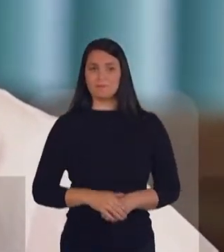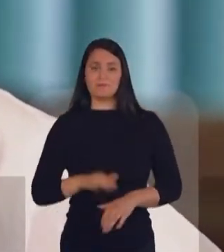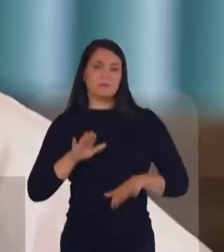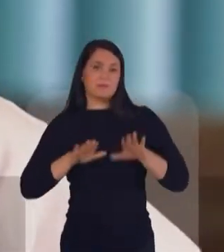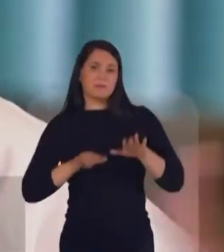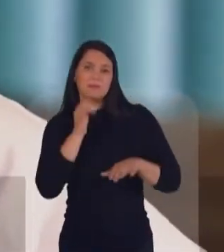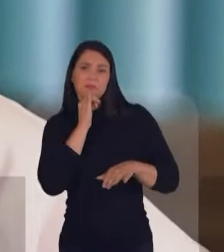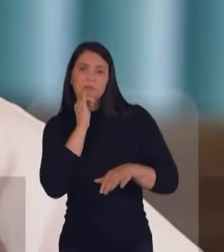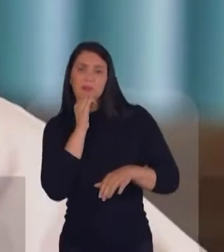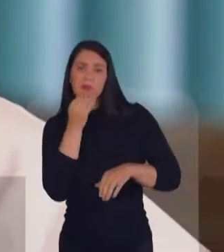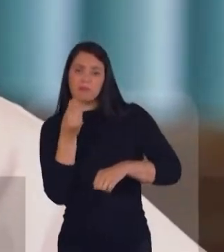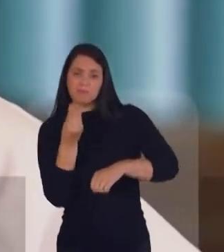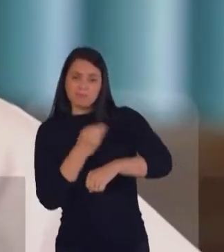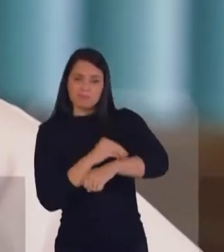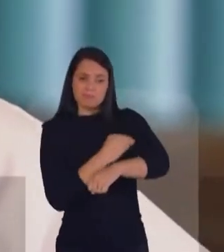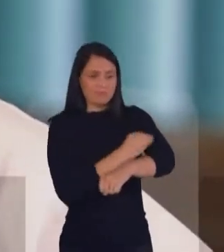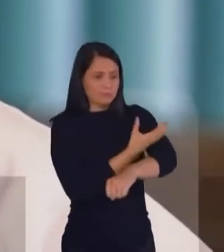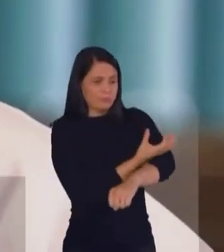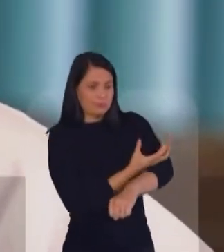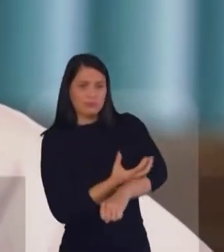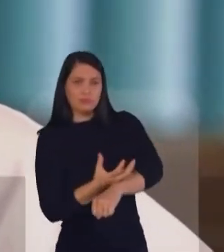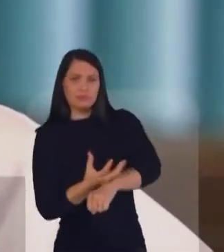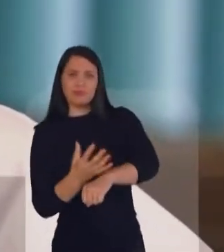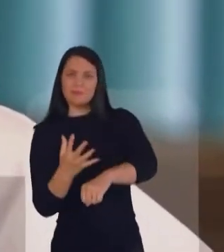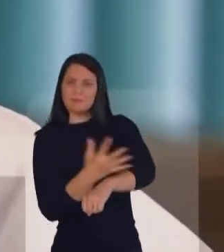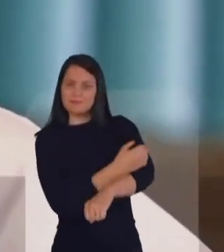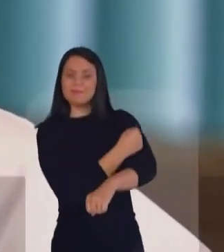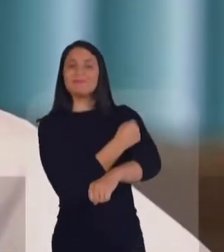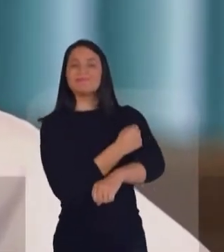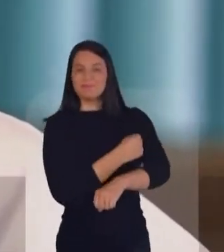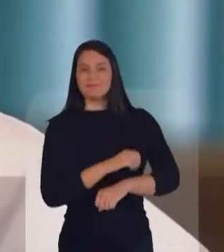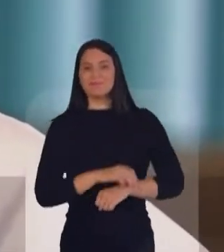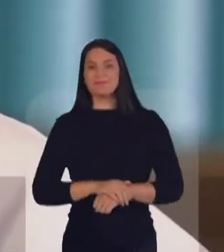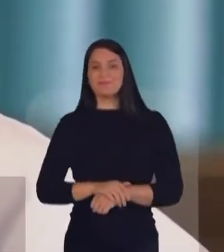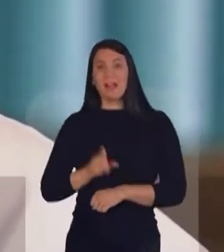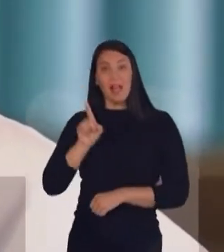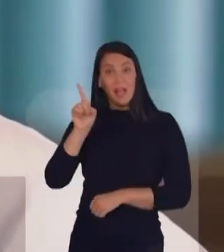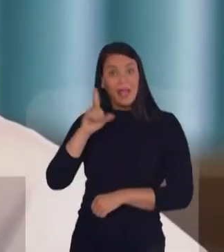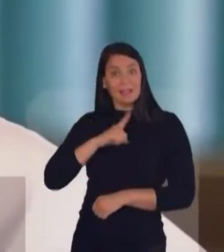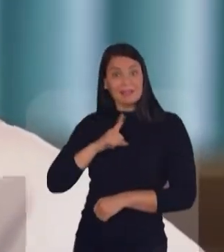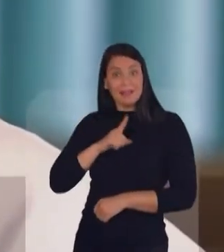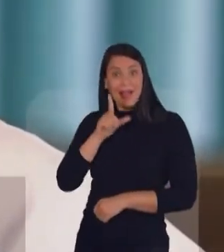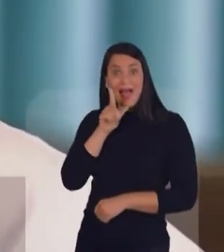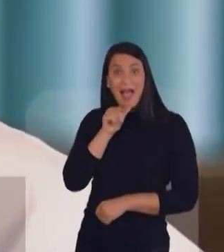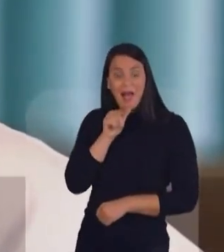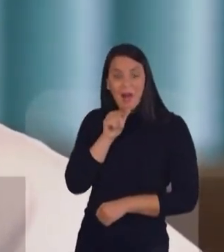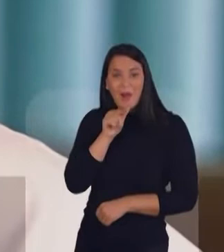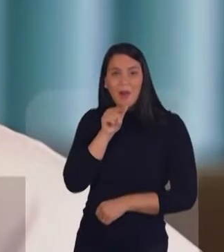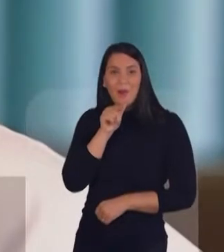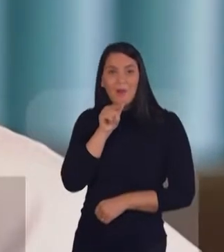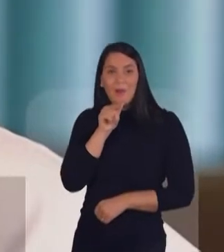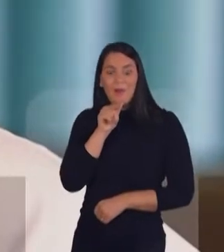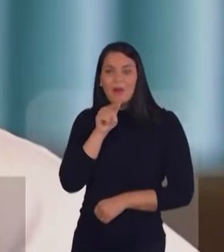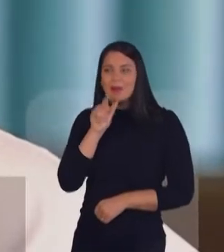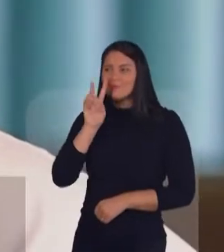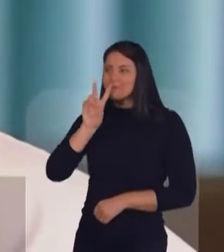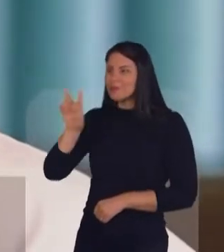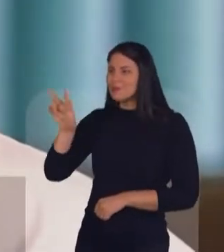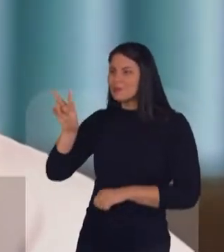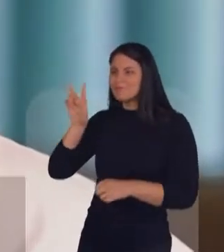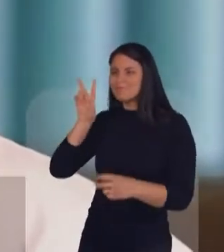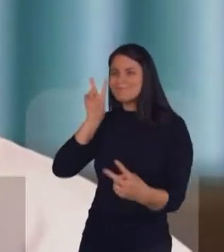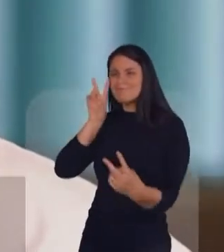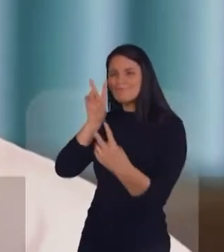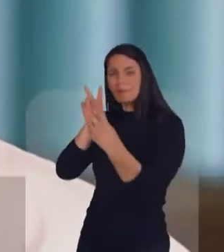Às vezes até aqui também, tem uma horta, né? E lá quando chega a água, só quem olha